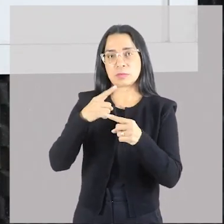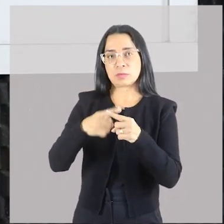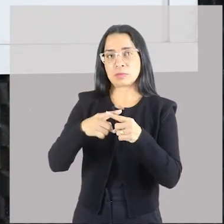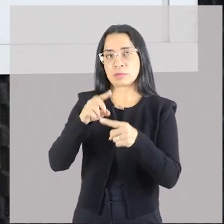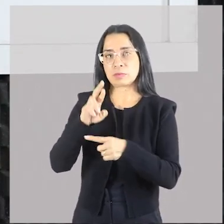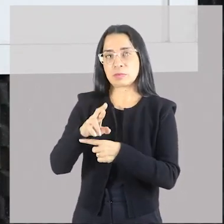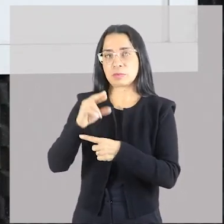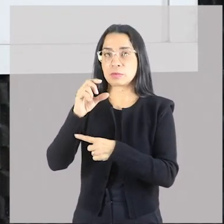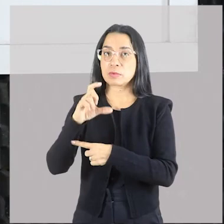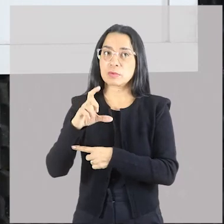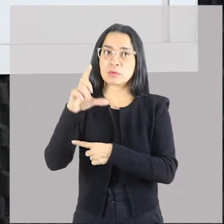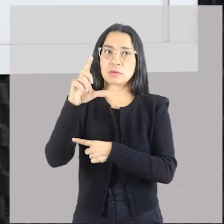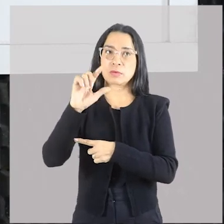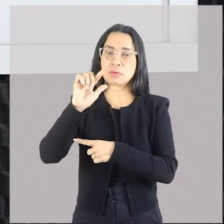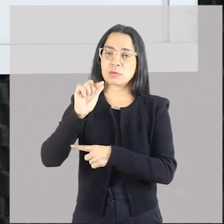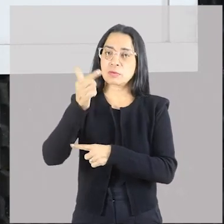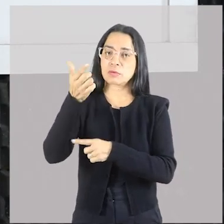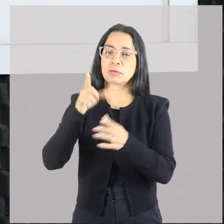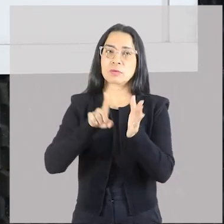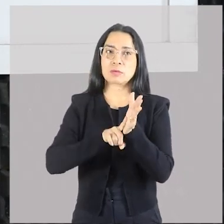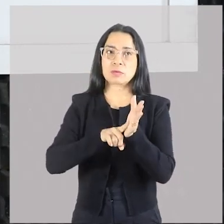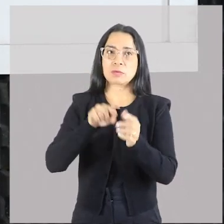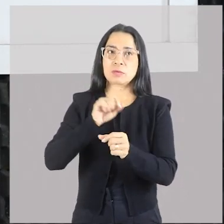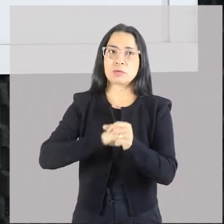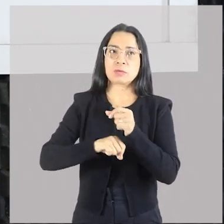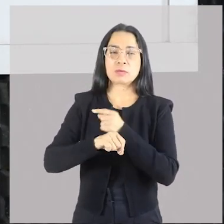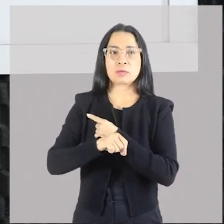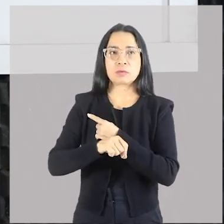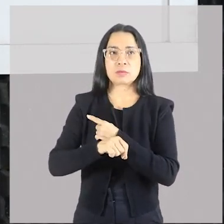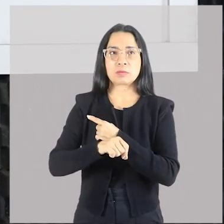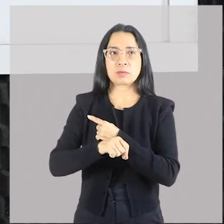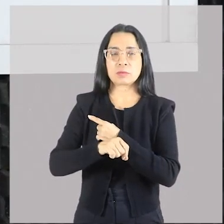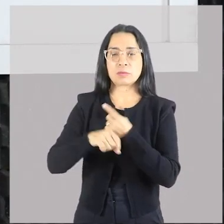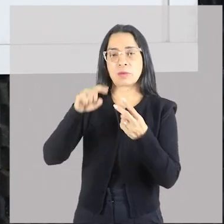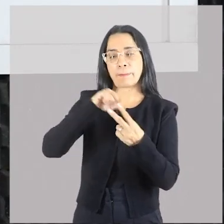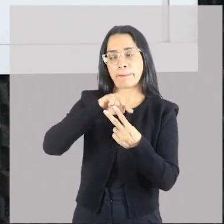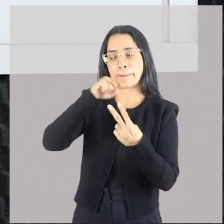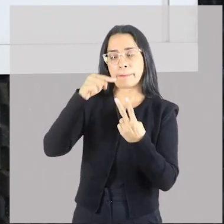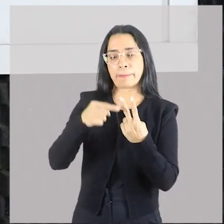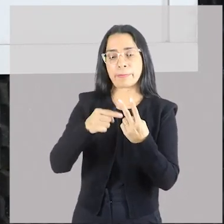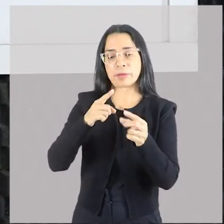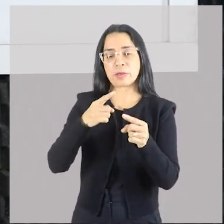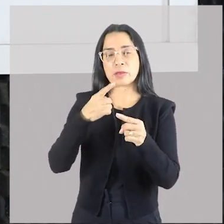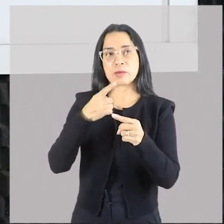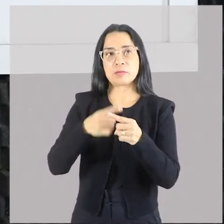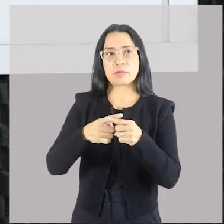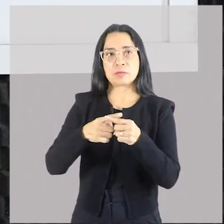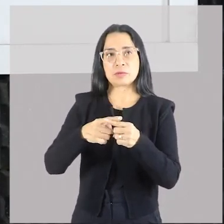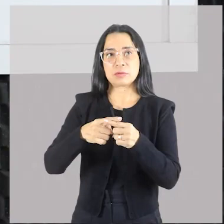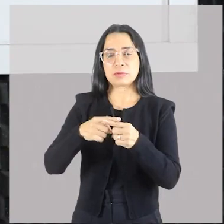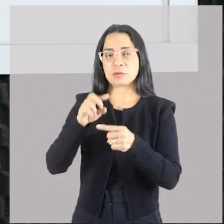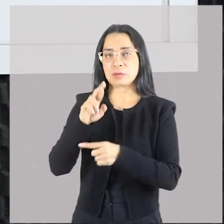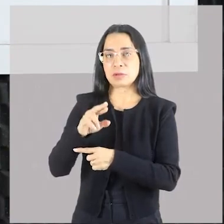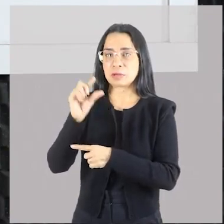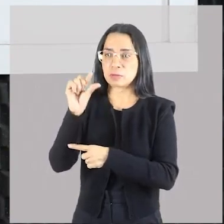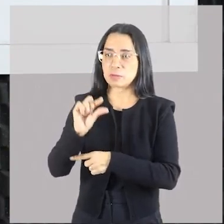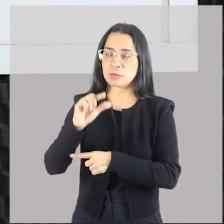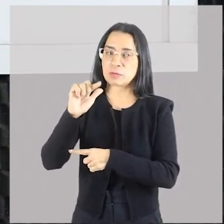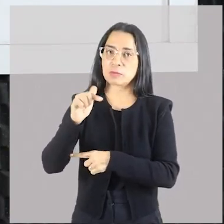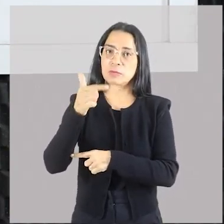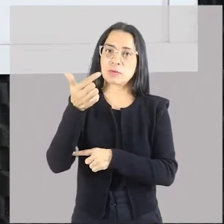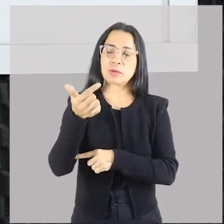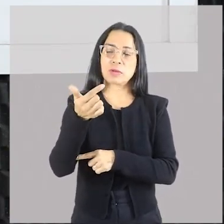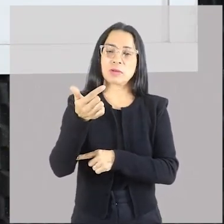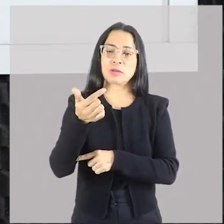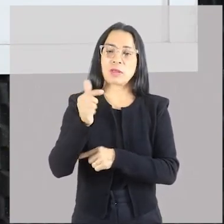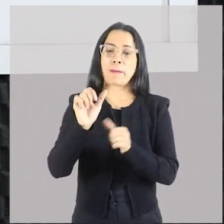quadrado, menos a área do círculo menor, π vezes Rzinho ao quadrado. Para dar